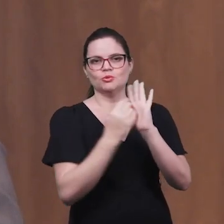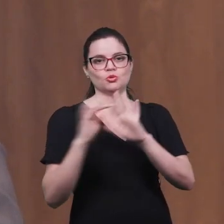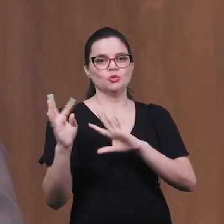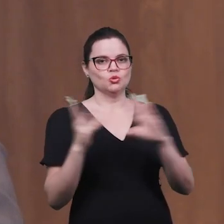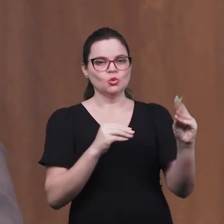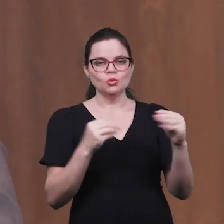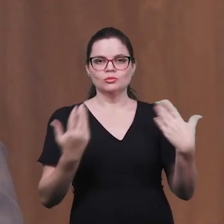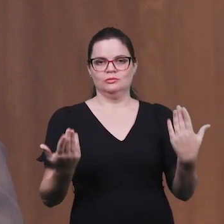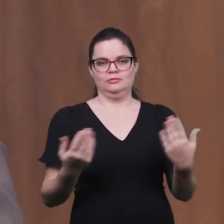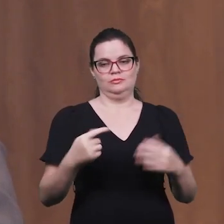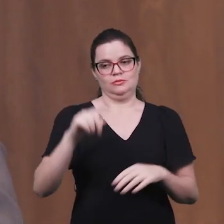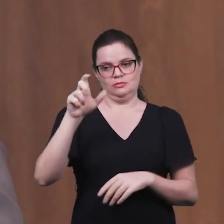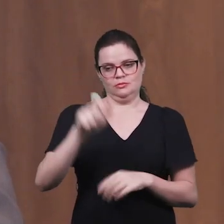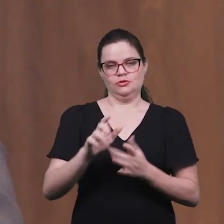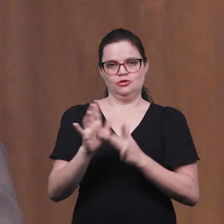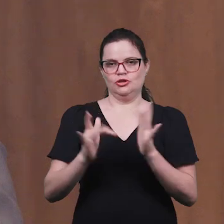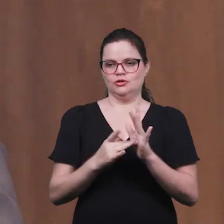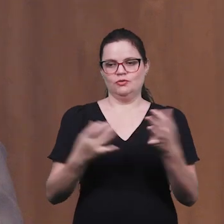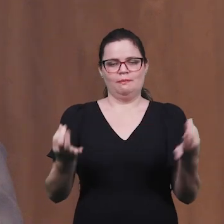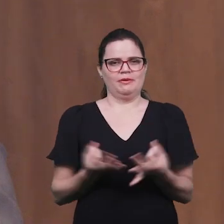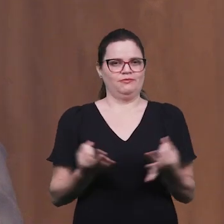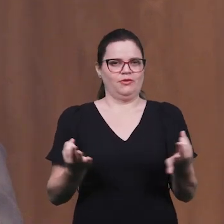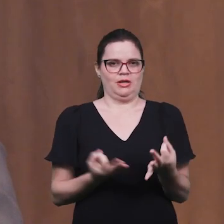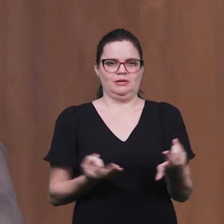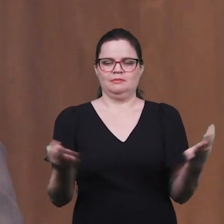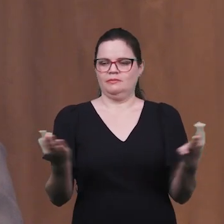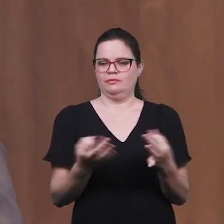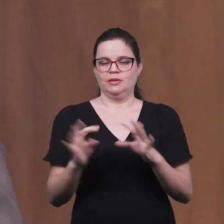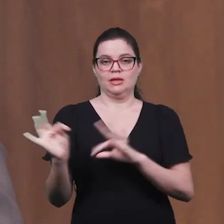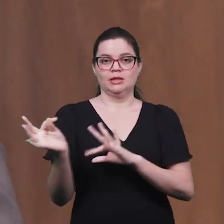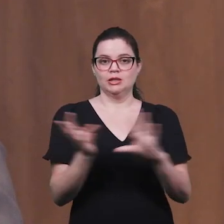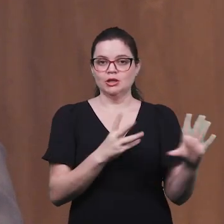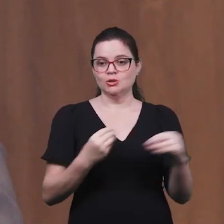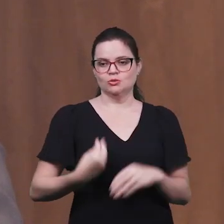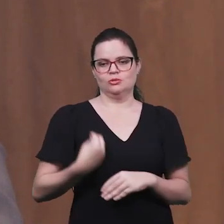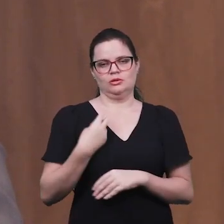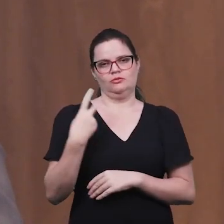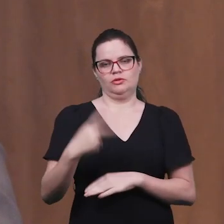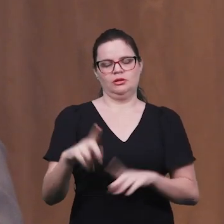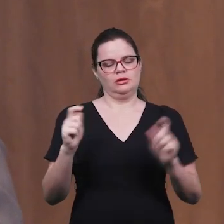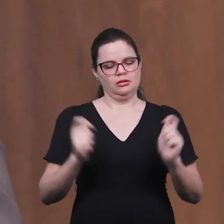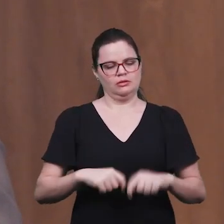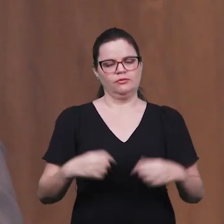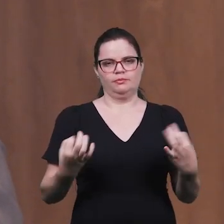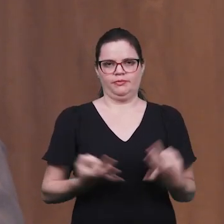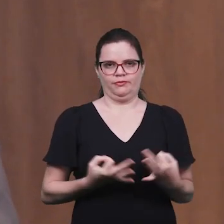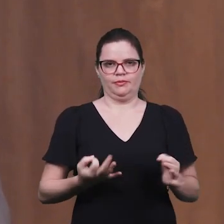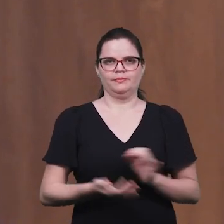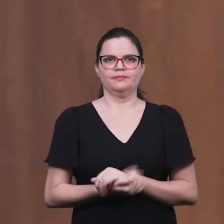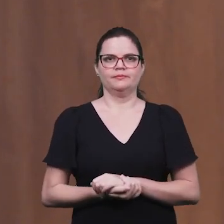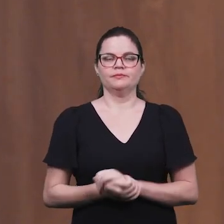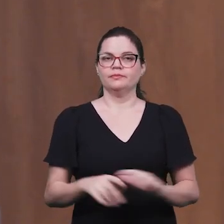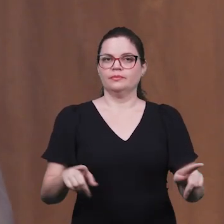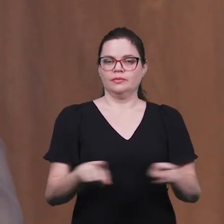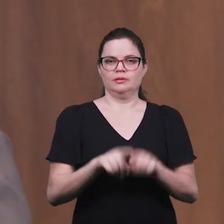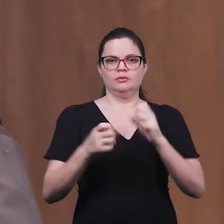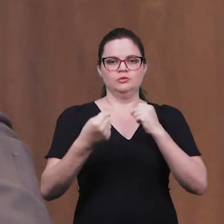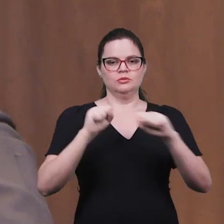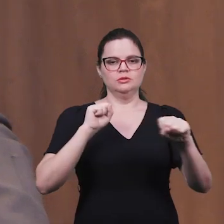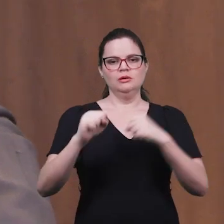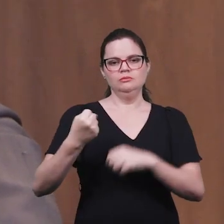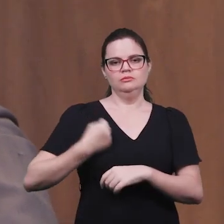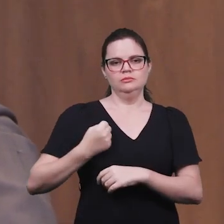por terra na pessoa de Jesus. Então ele foi perfeito em toda a sua forma de viver. E os